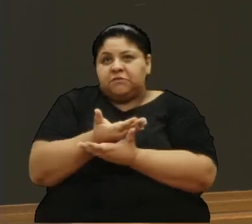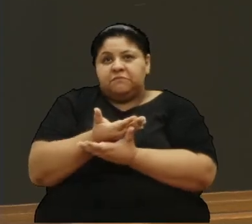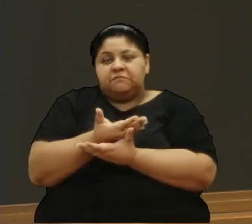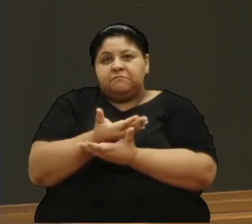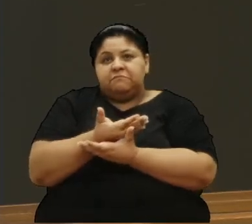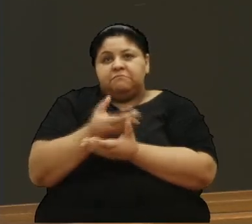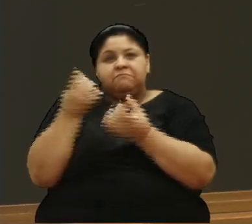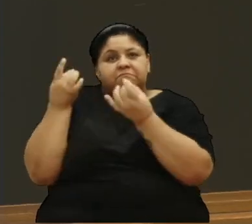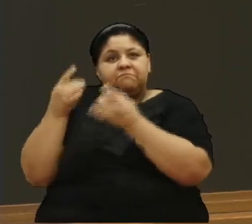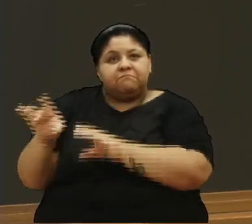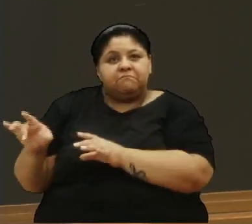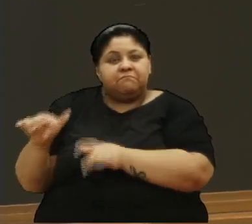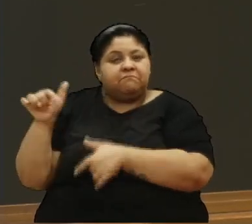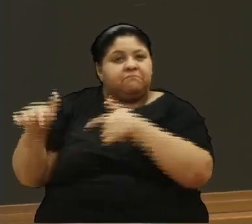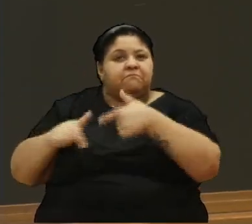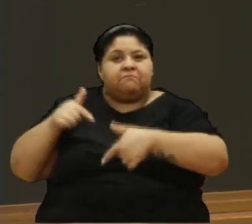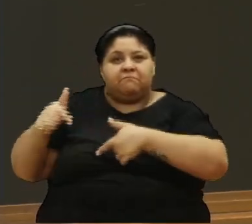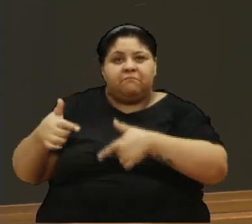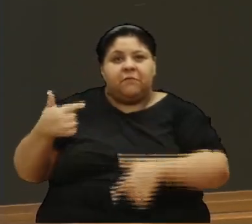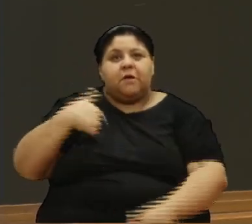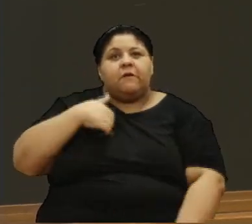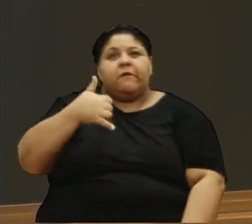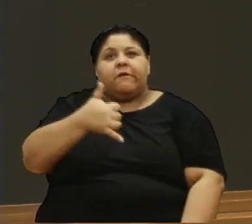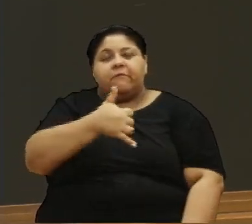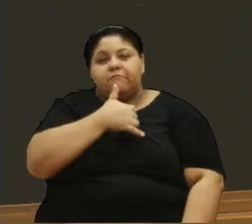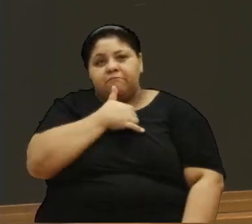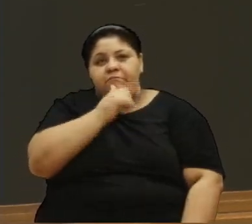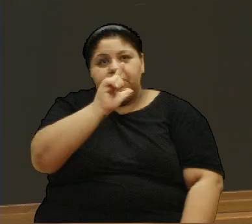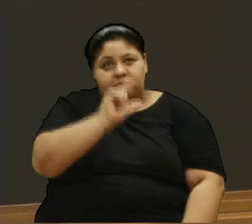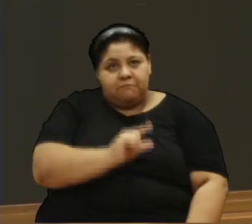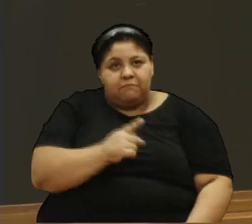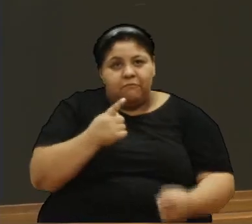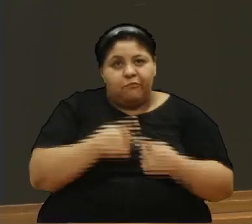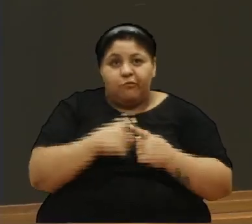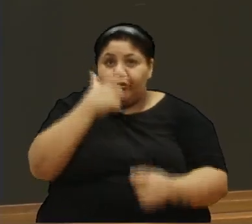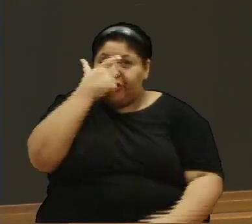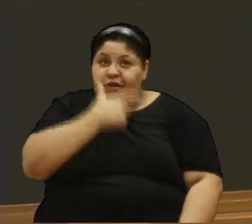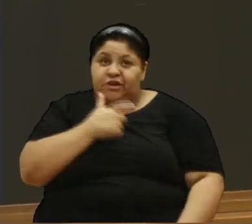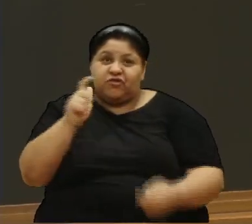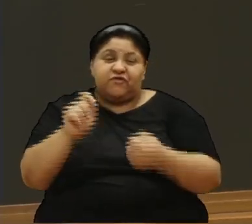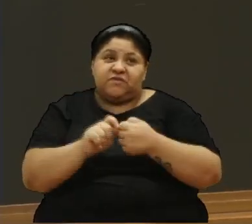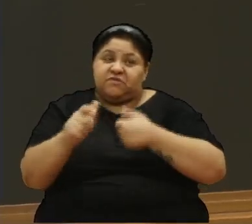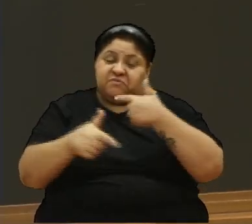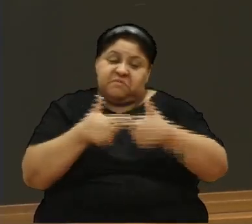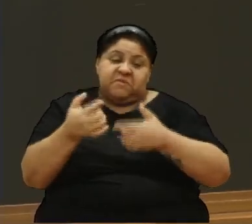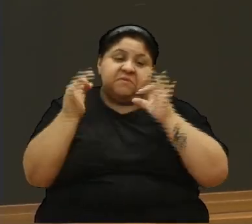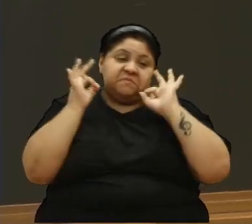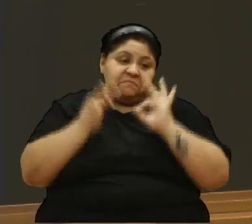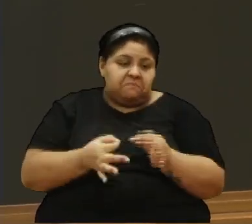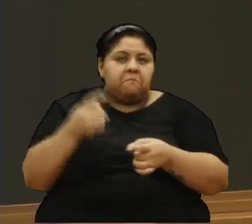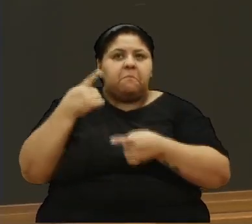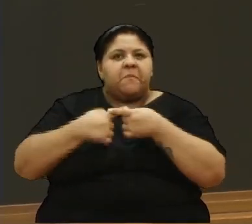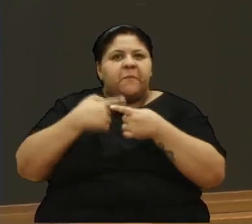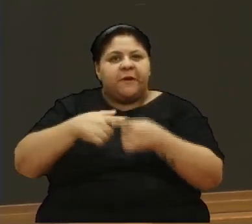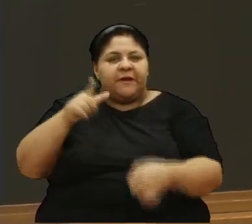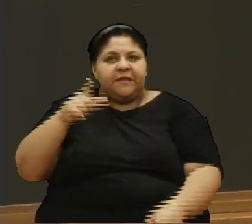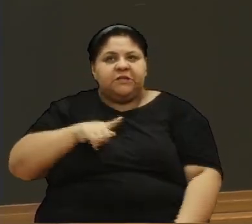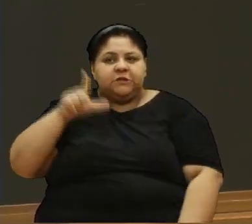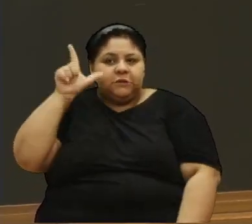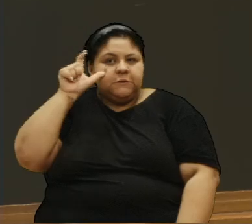É uma questão que me entristece uma parcela, porque eu achava que ela fazia um trabalho bom, porque tinha interesse